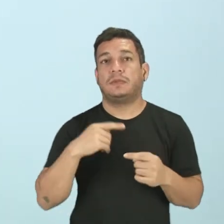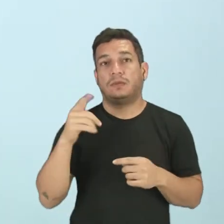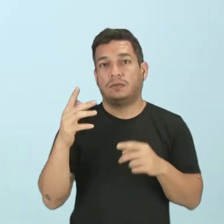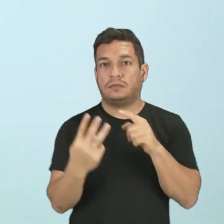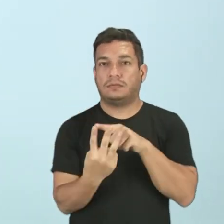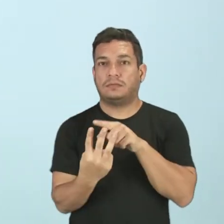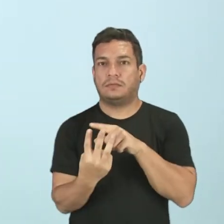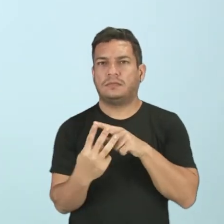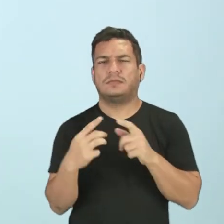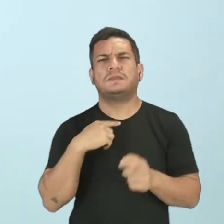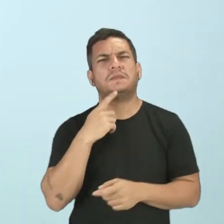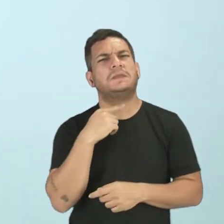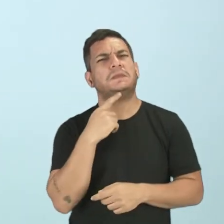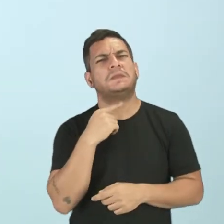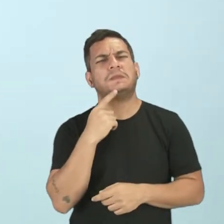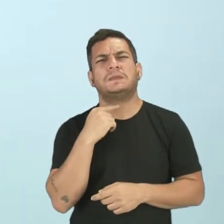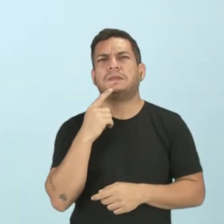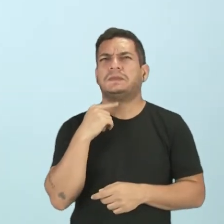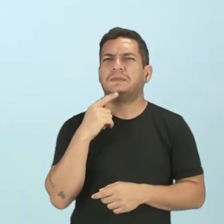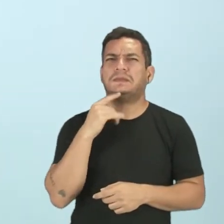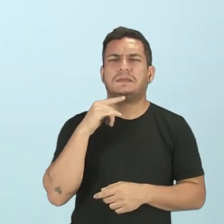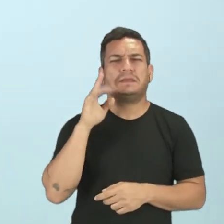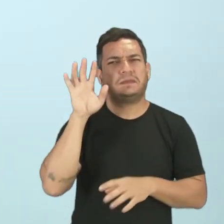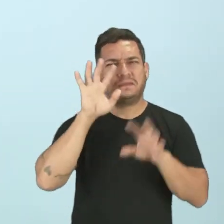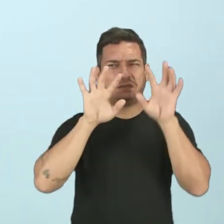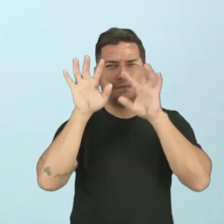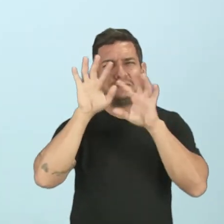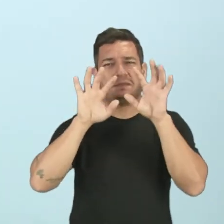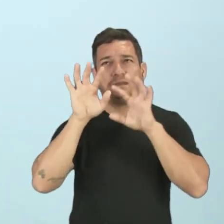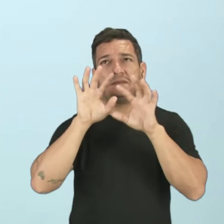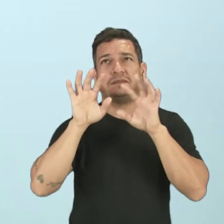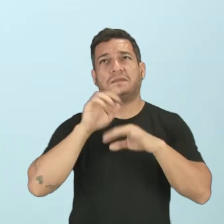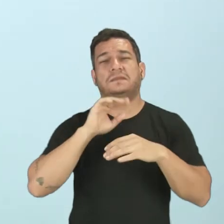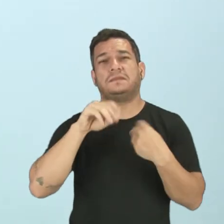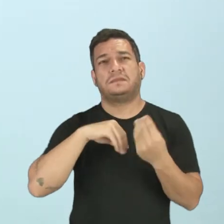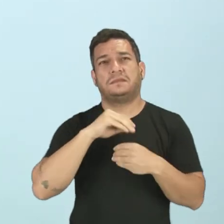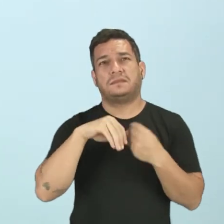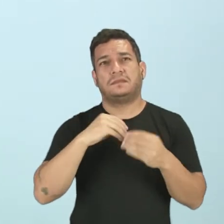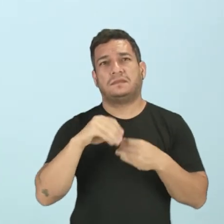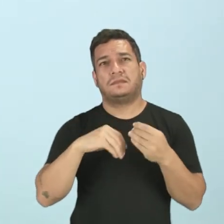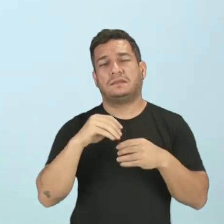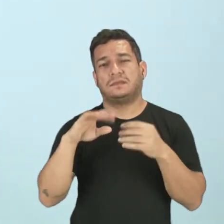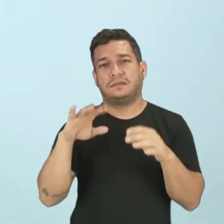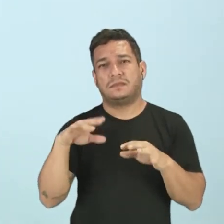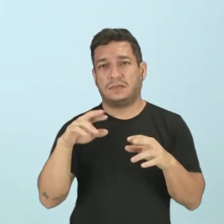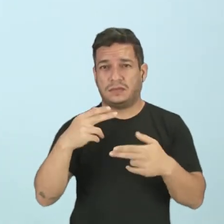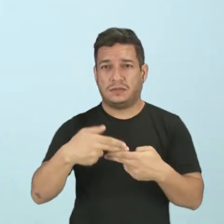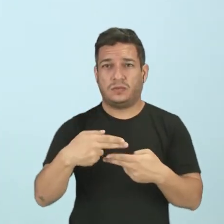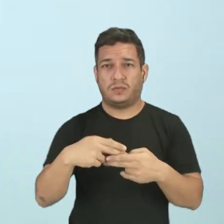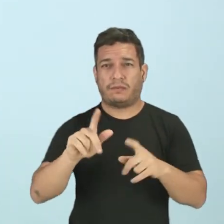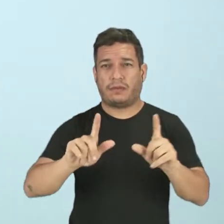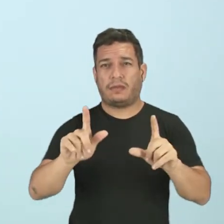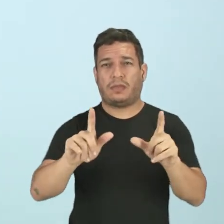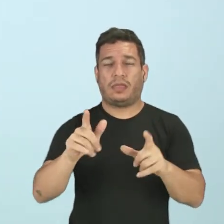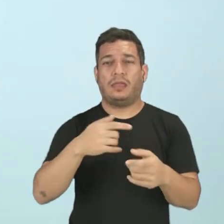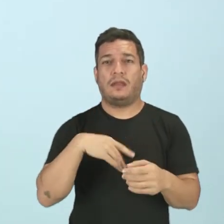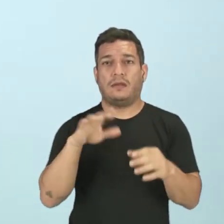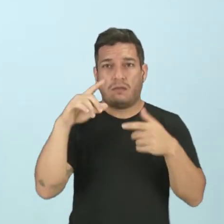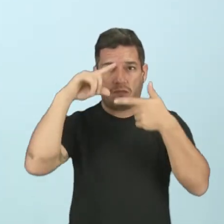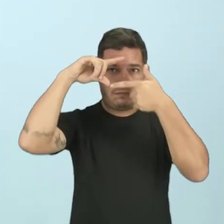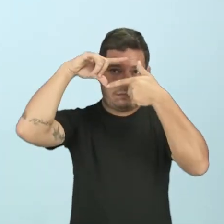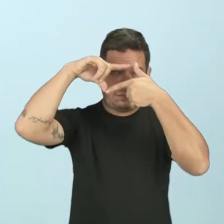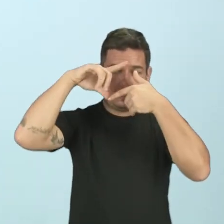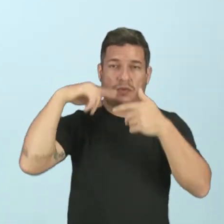está questionando. É tanto emaranhado de coisa, é tanta baderna muitas vezes, é tanta coisa da novela, que a gente